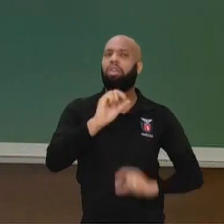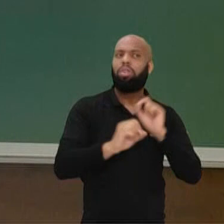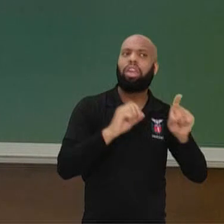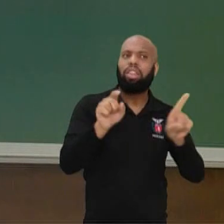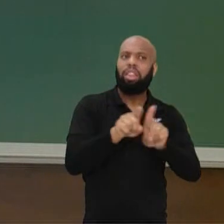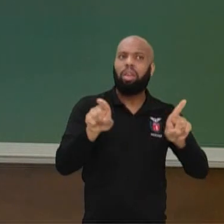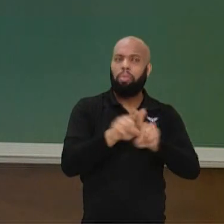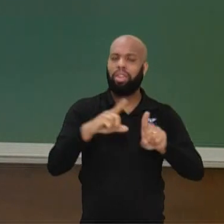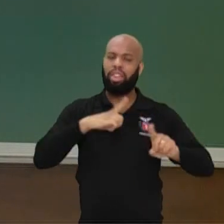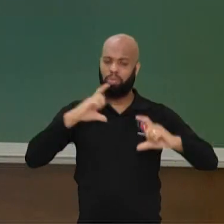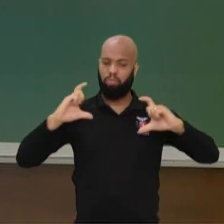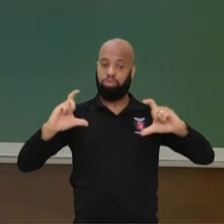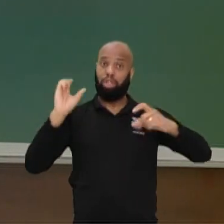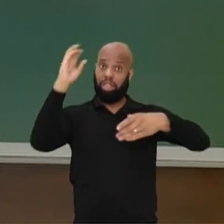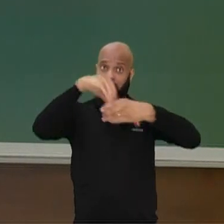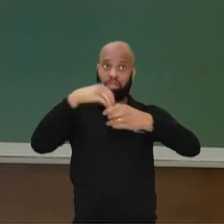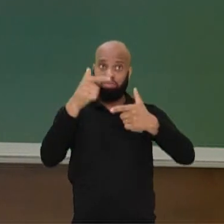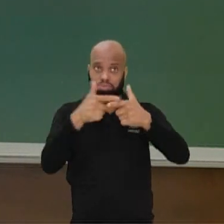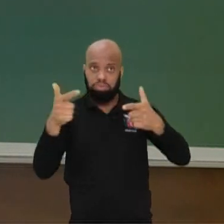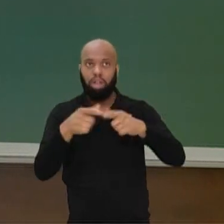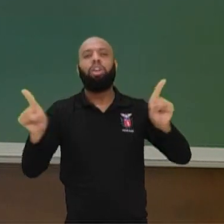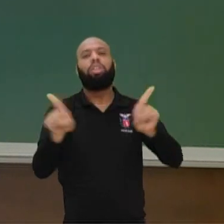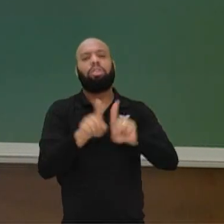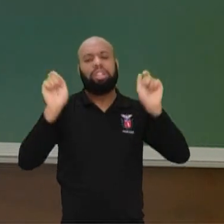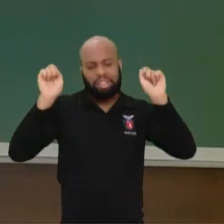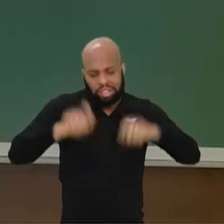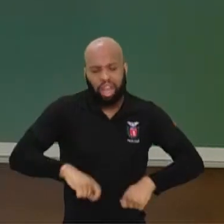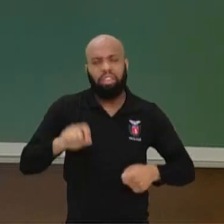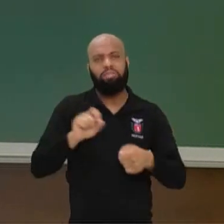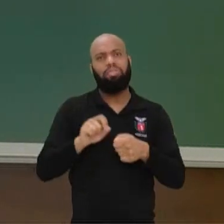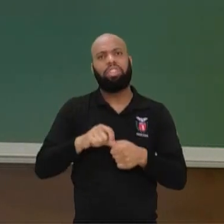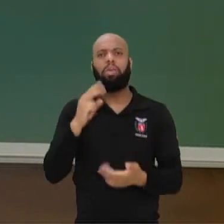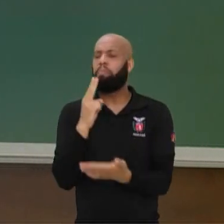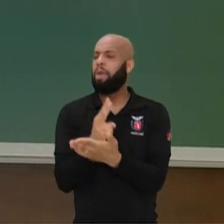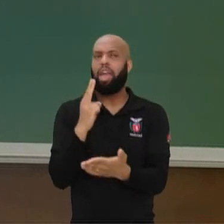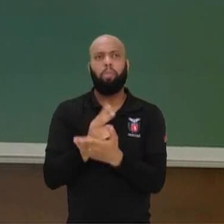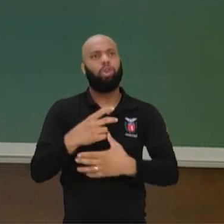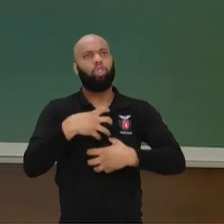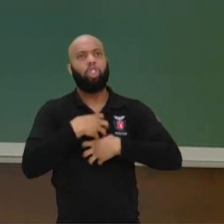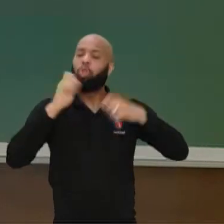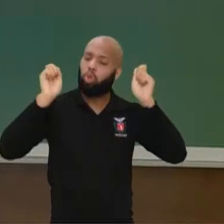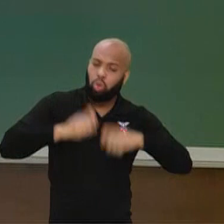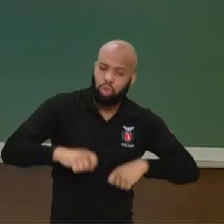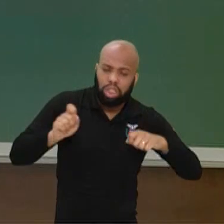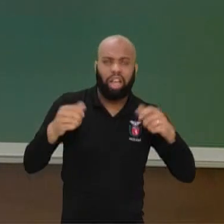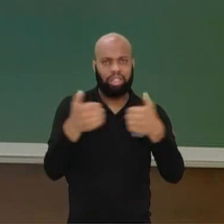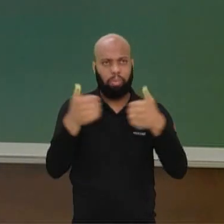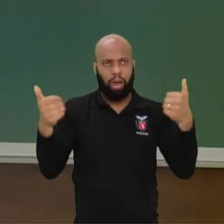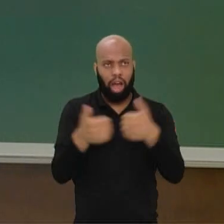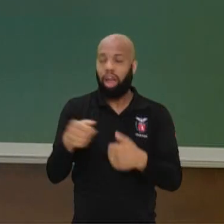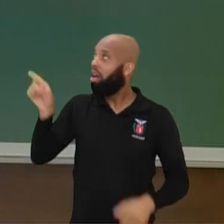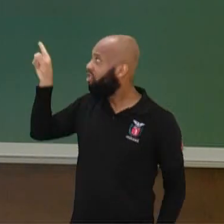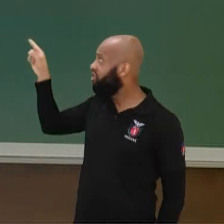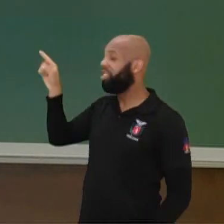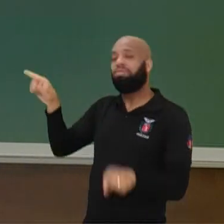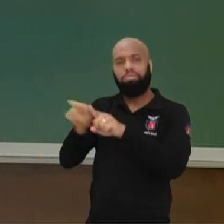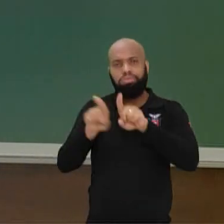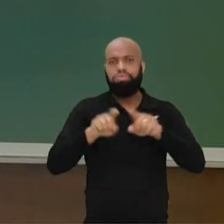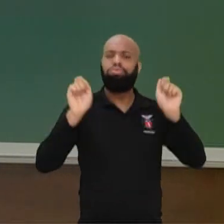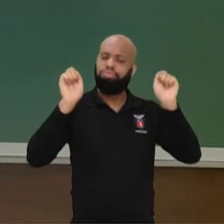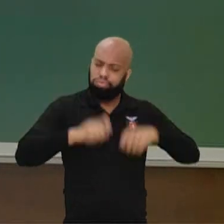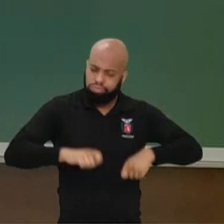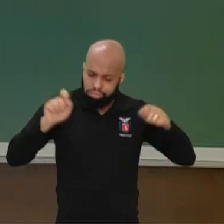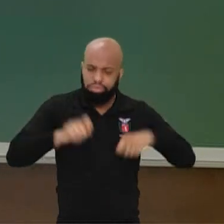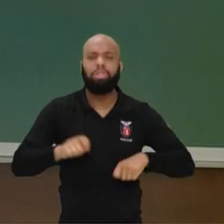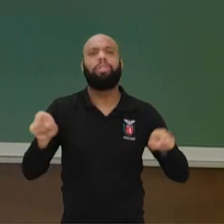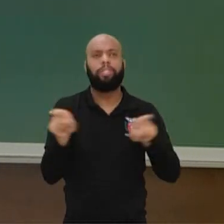análoga à multiplicação, eu também posso distribuir um expoente para cada um dos termos da fração, do numerador